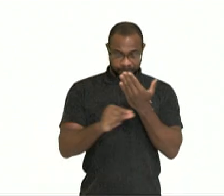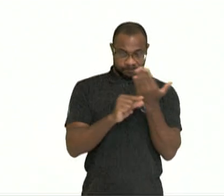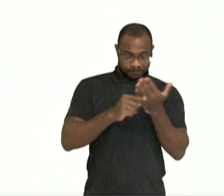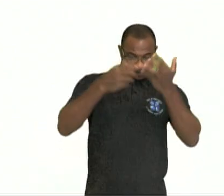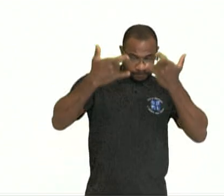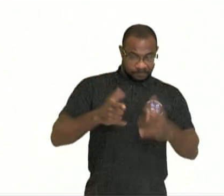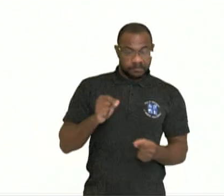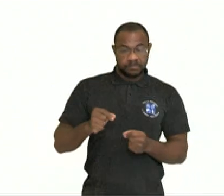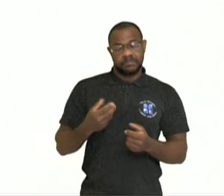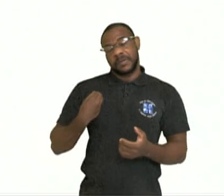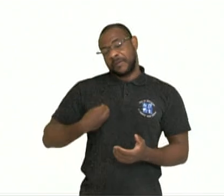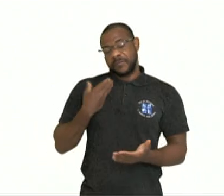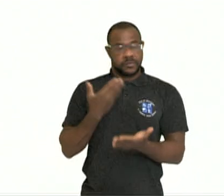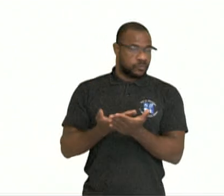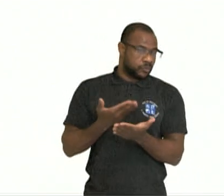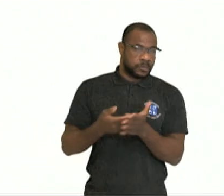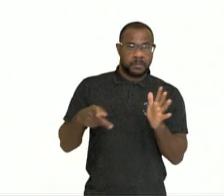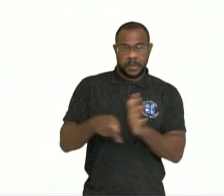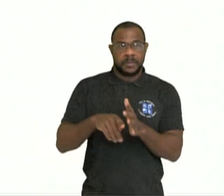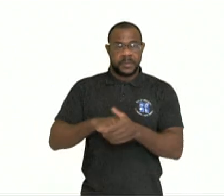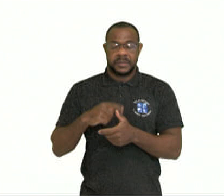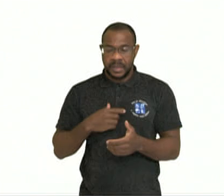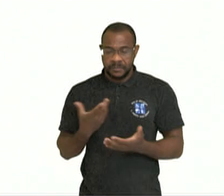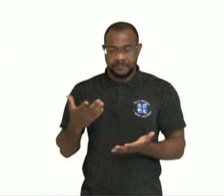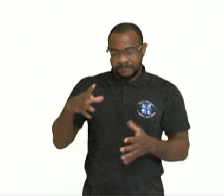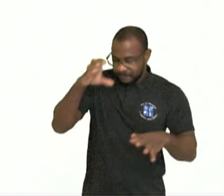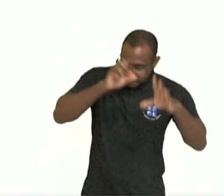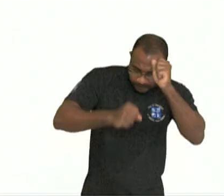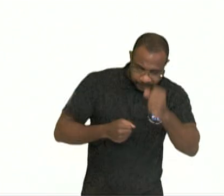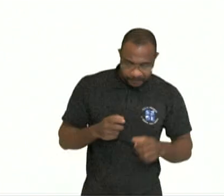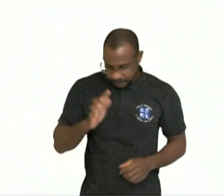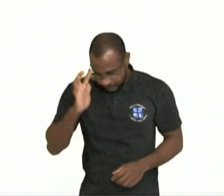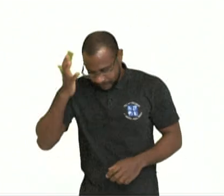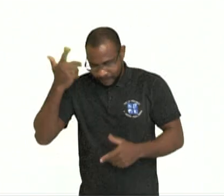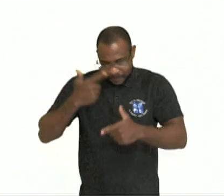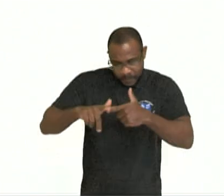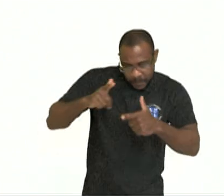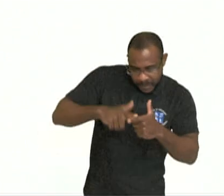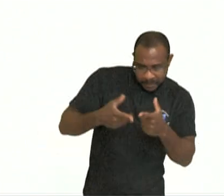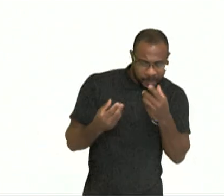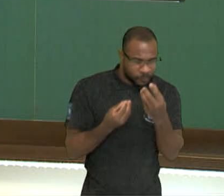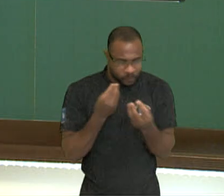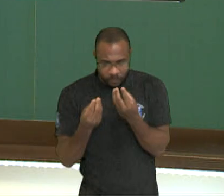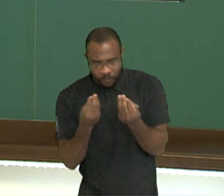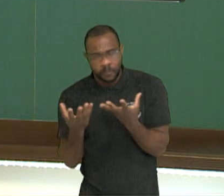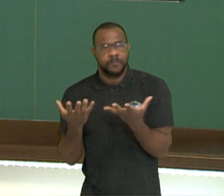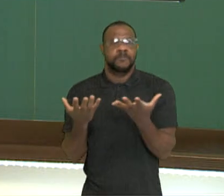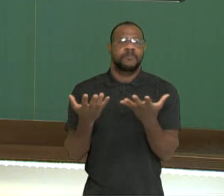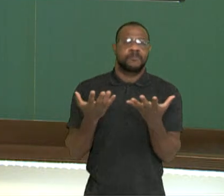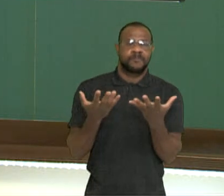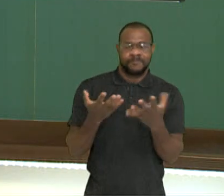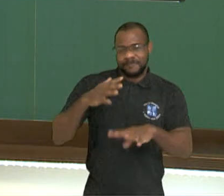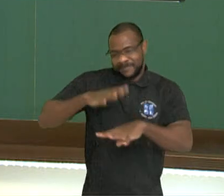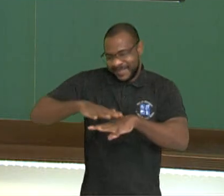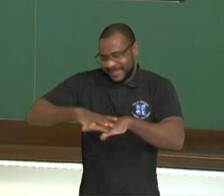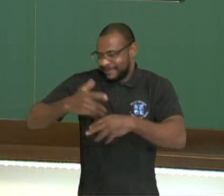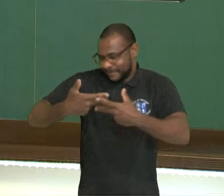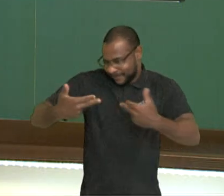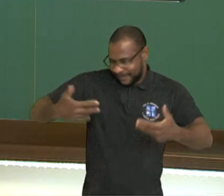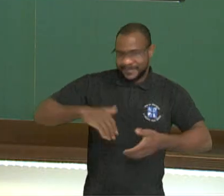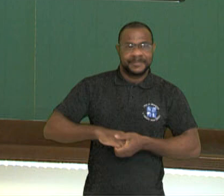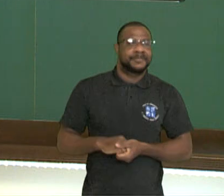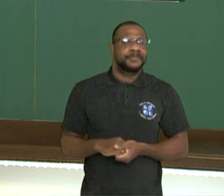situação escolar, em que o aluno está envolvido em resolver problemas, equações matemáticas.